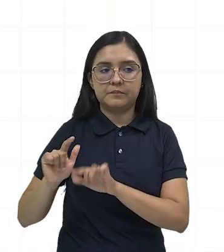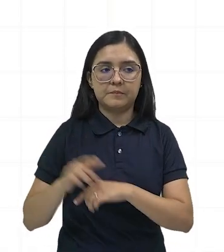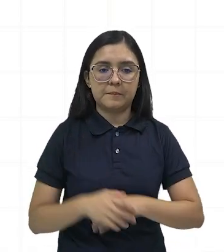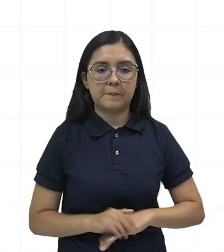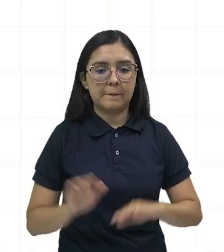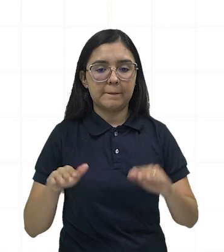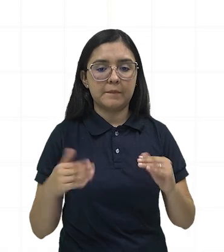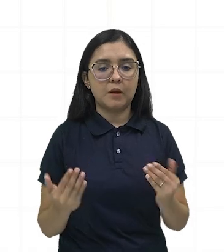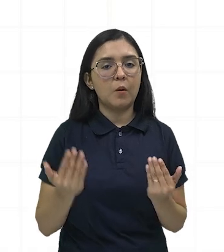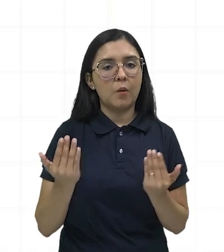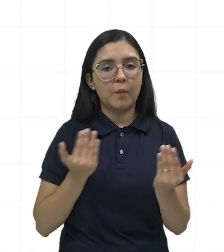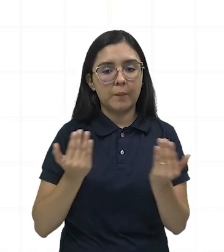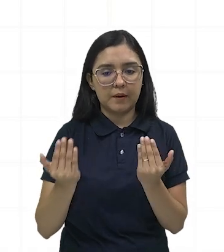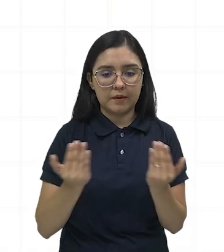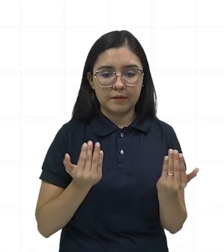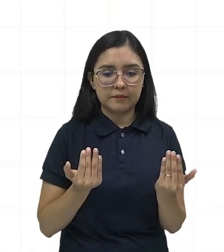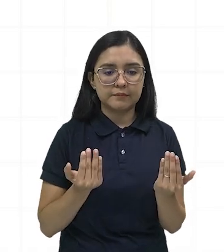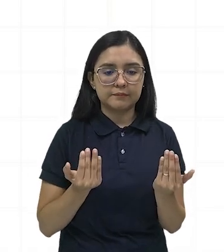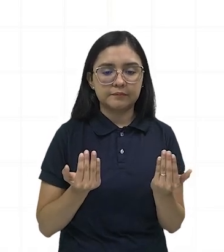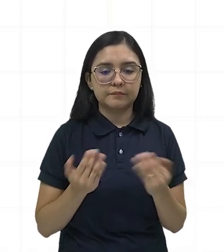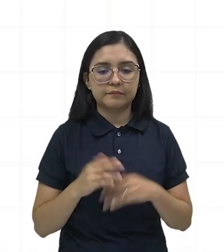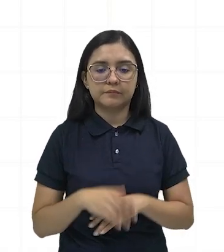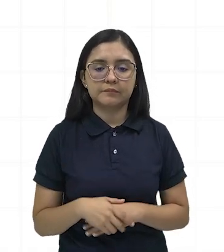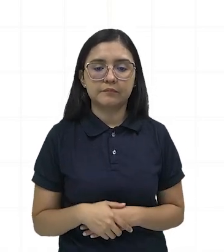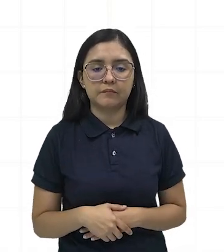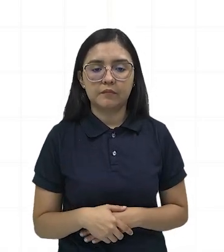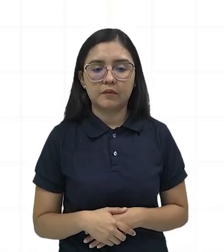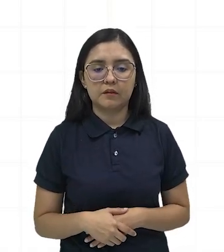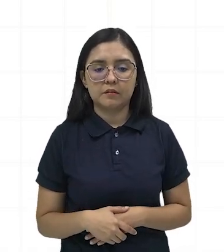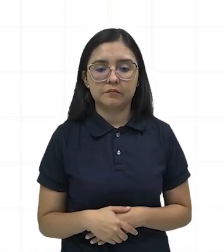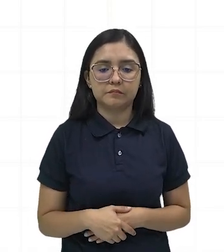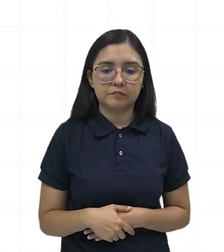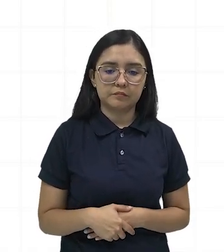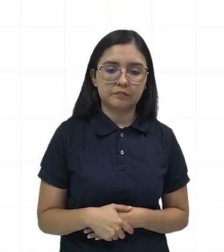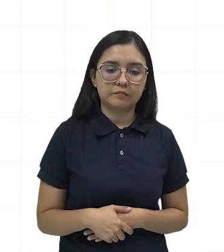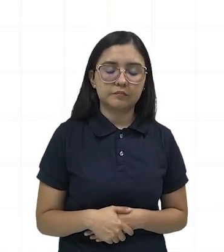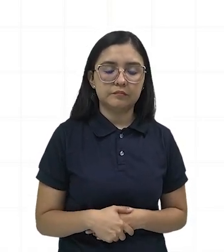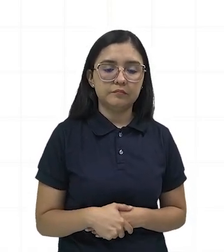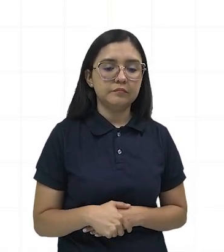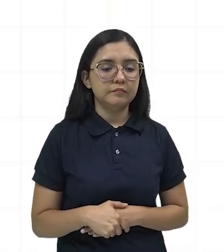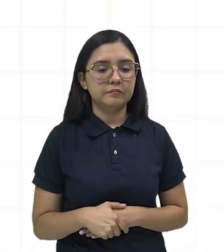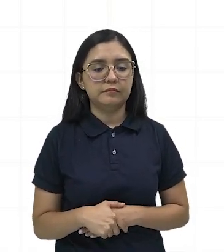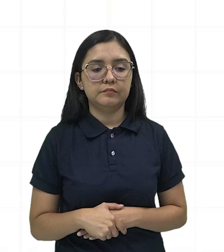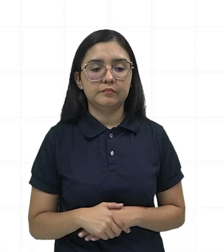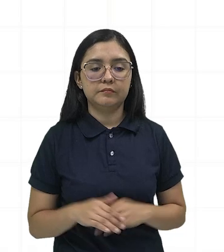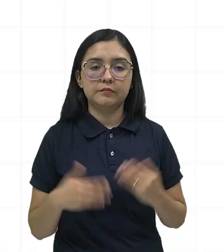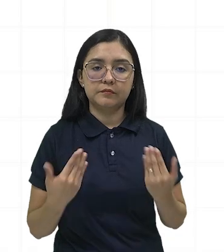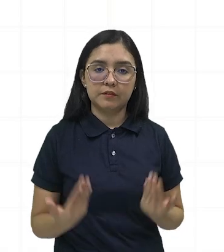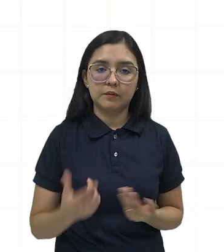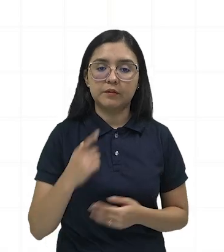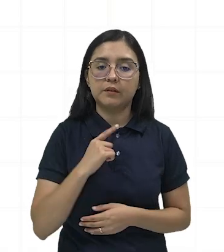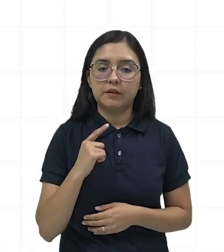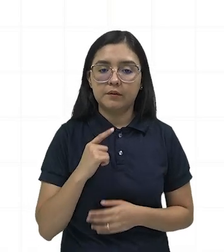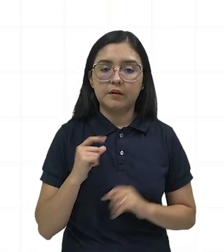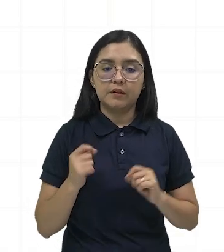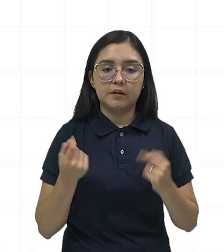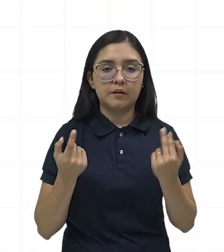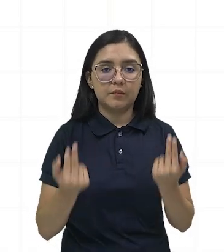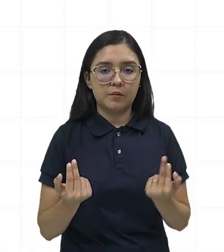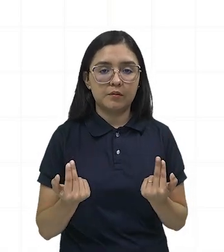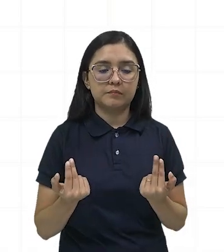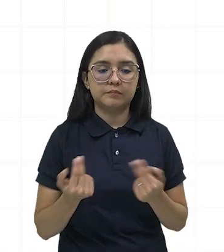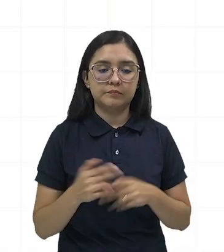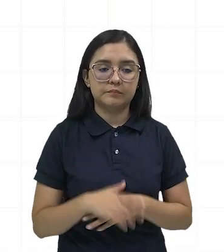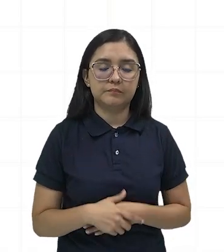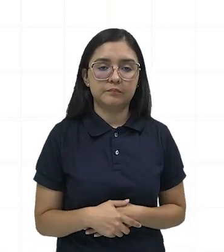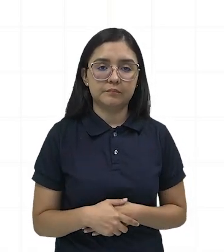estamos comparando um com o outro, né? Esse A aqui tem uma medida igual a